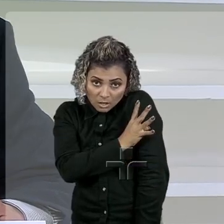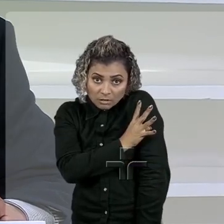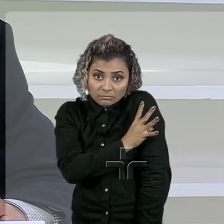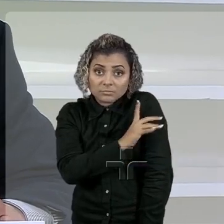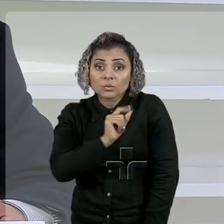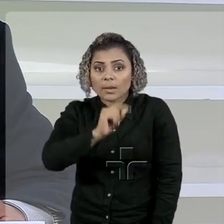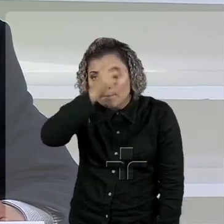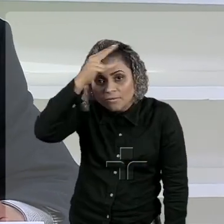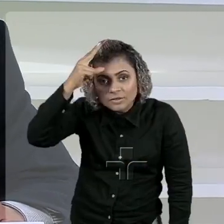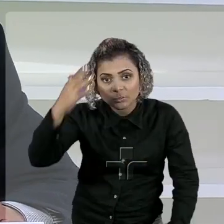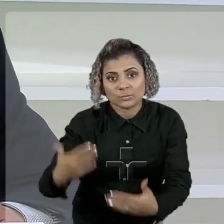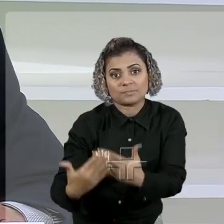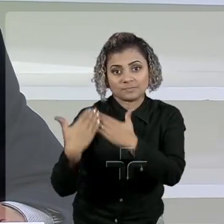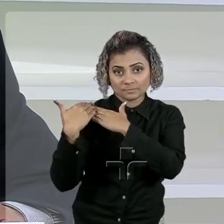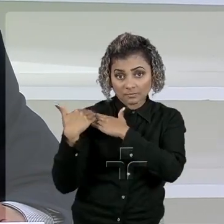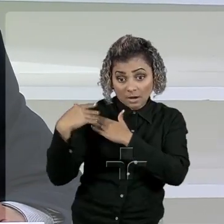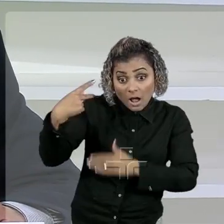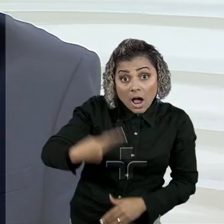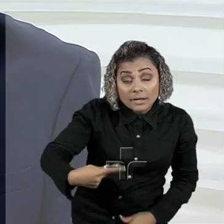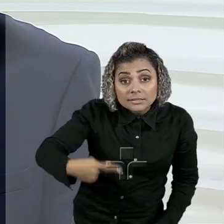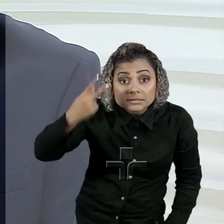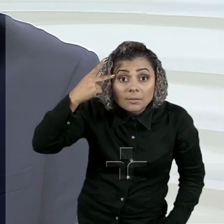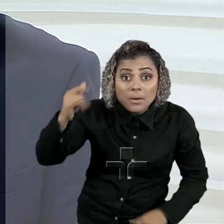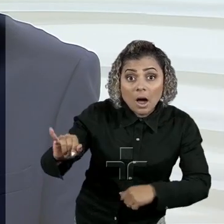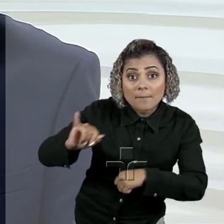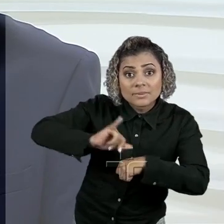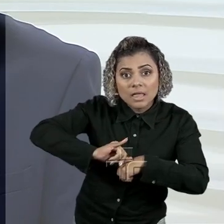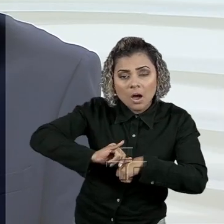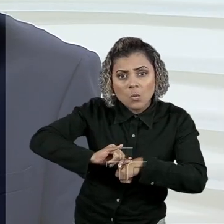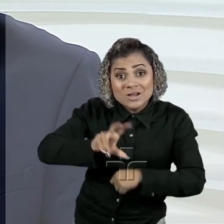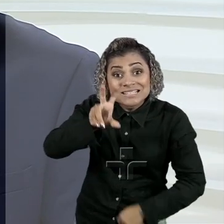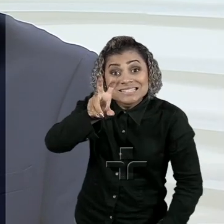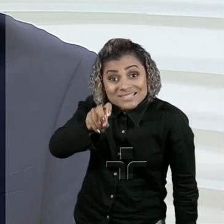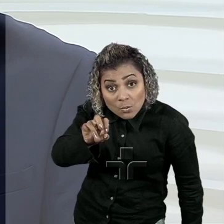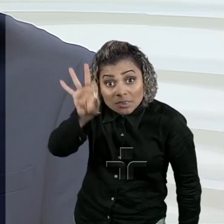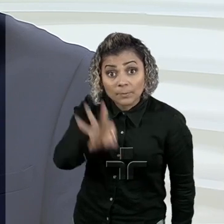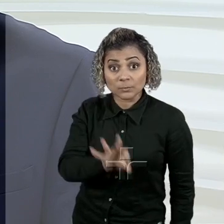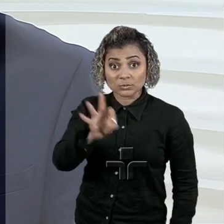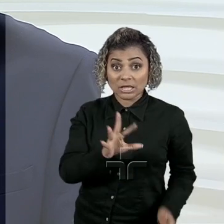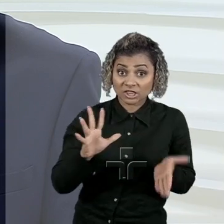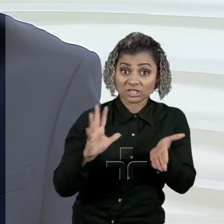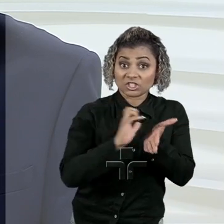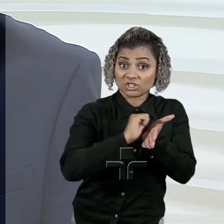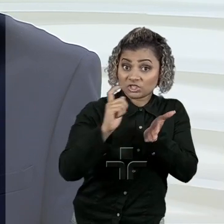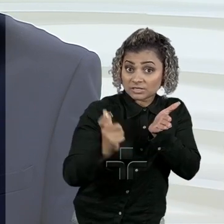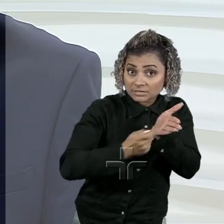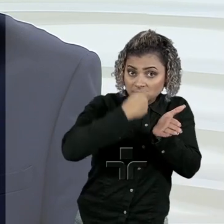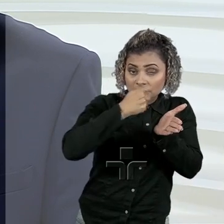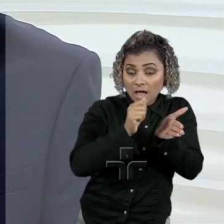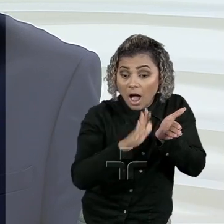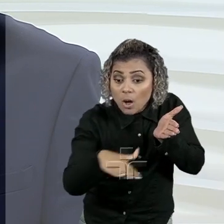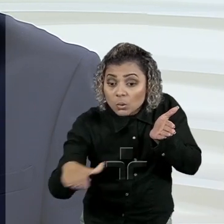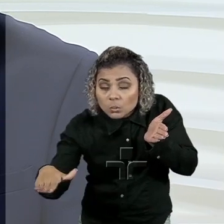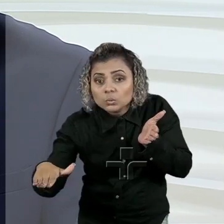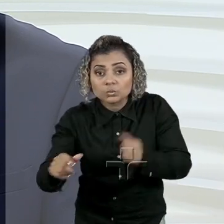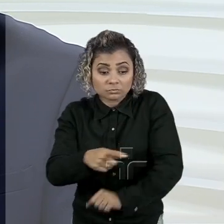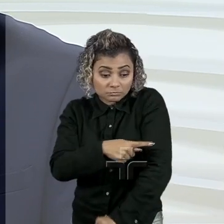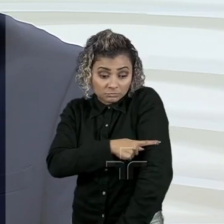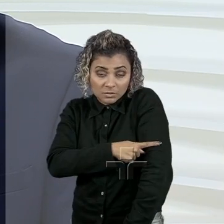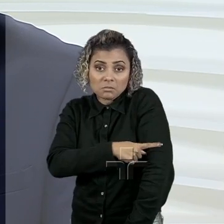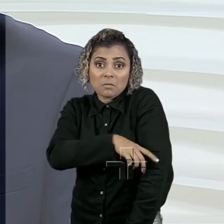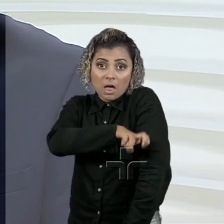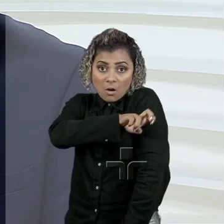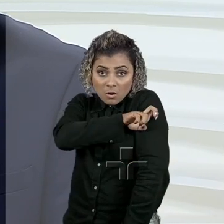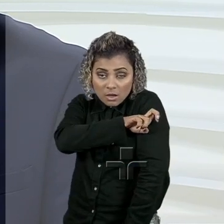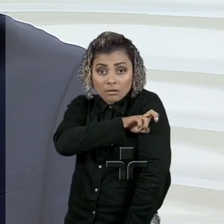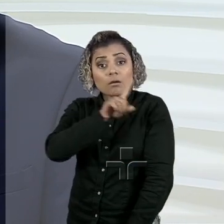os municípios. Aqui na capital, metade das matrículas dos anos iniciais